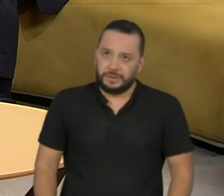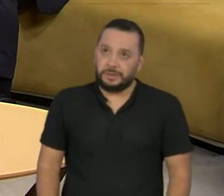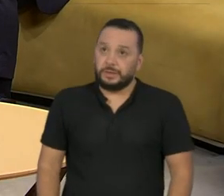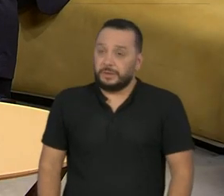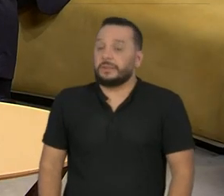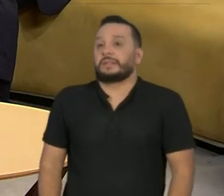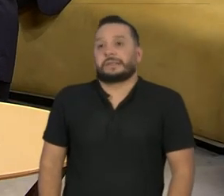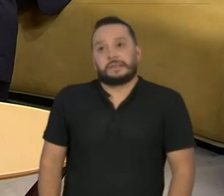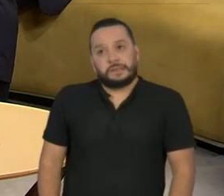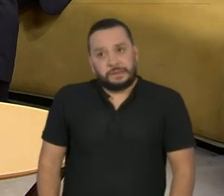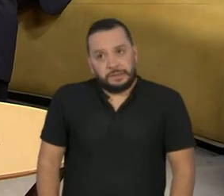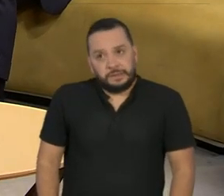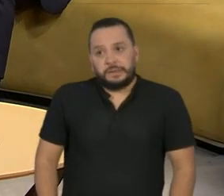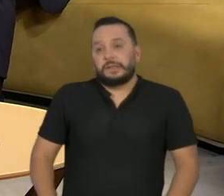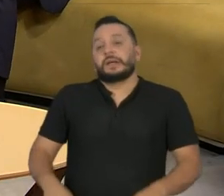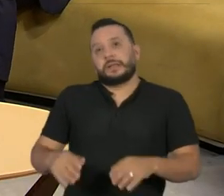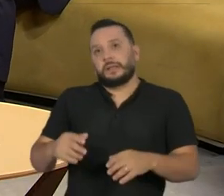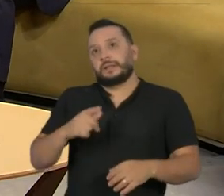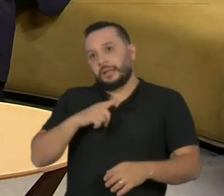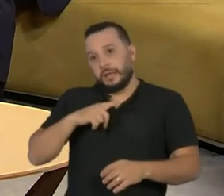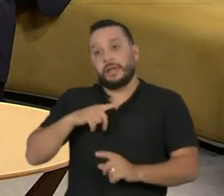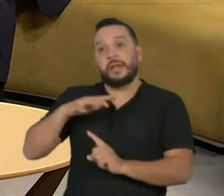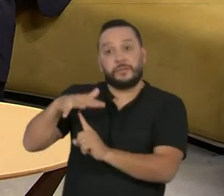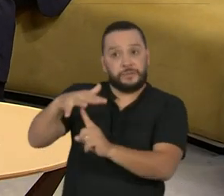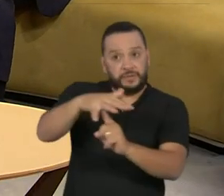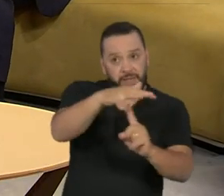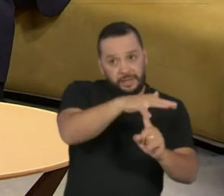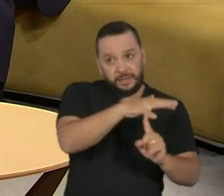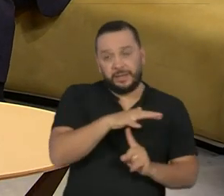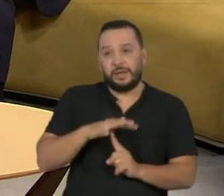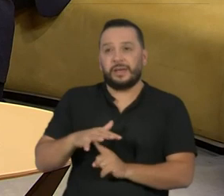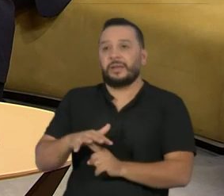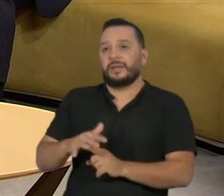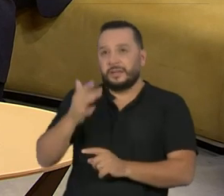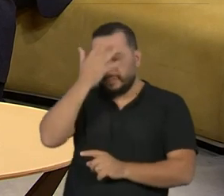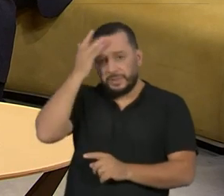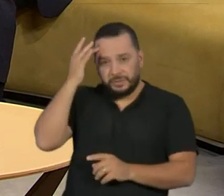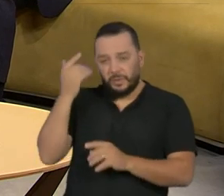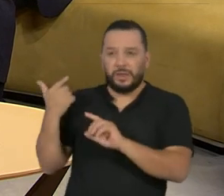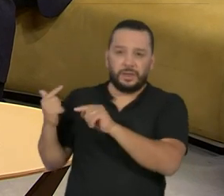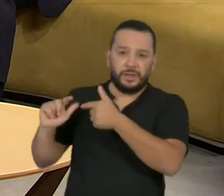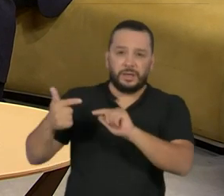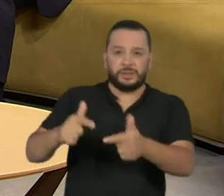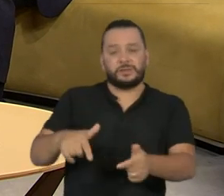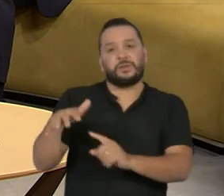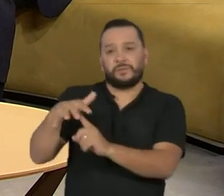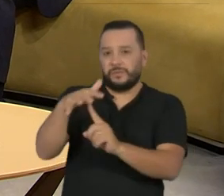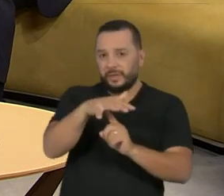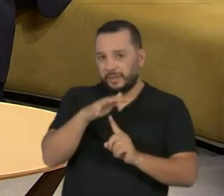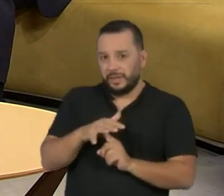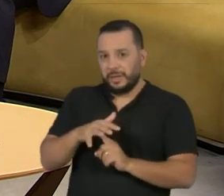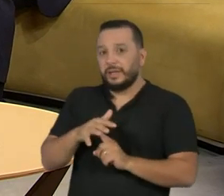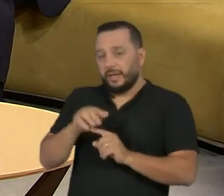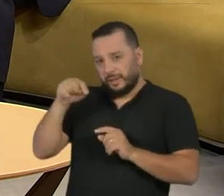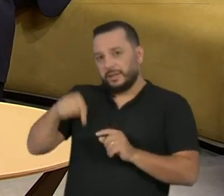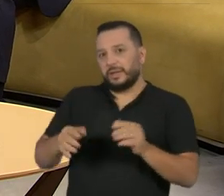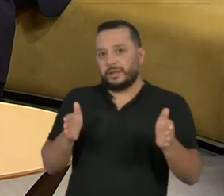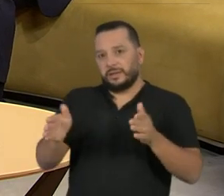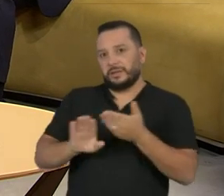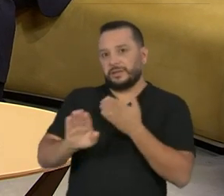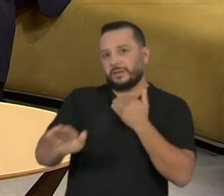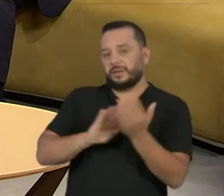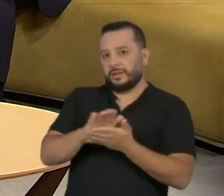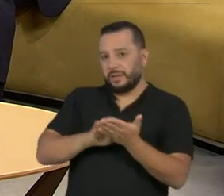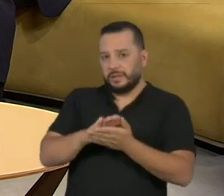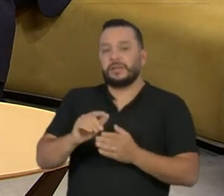Marcos, é outro ambiente aí de mercado popular, são as feiras, né? Essa tradição das feiras de rua em São Paulo não entrou em quarentena. O movimento